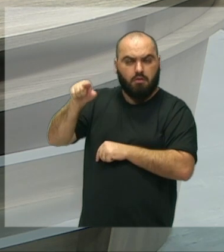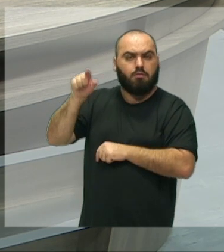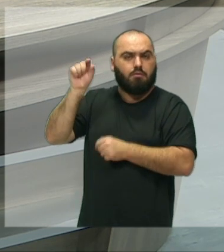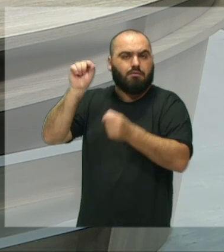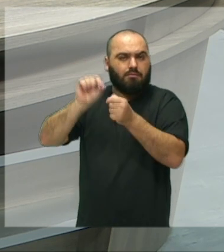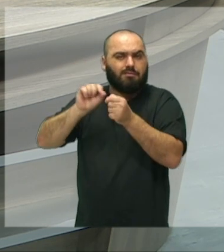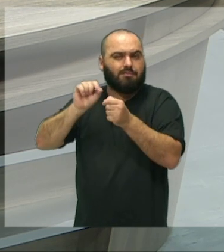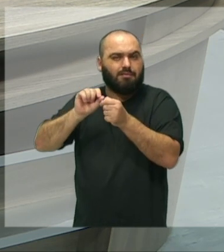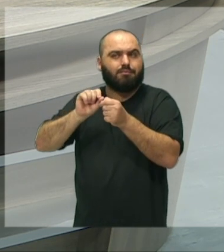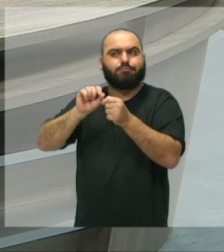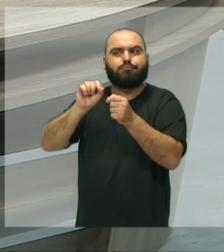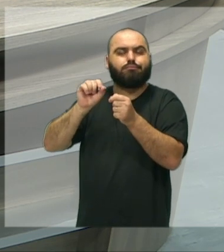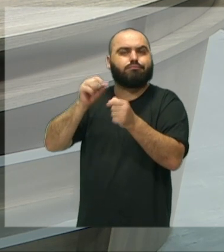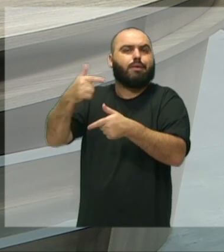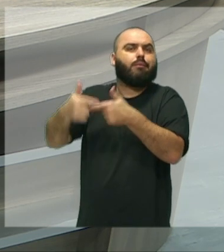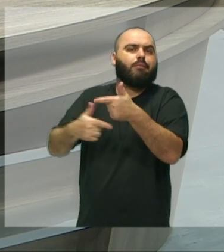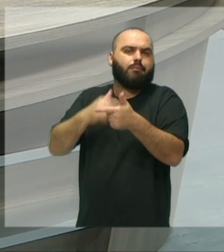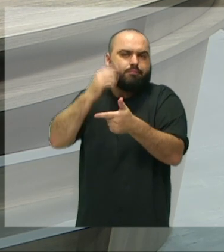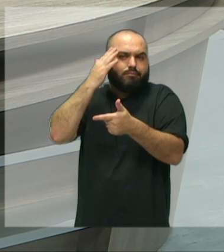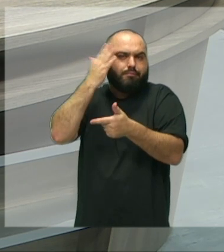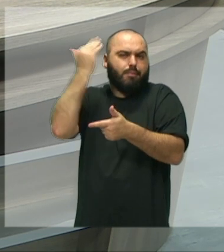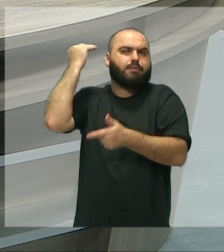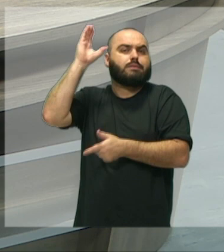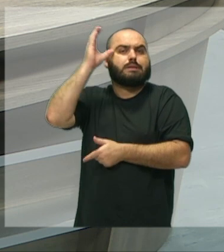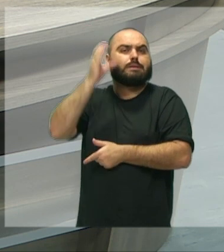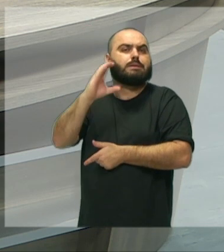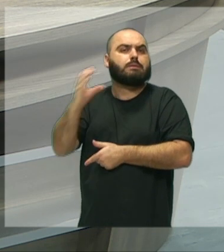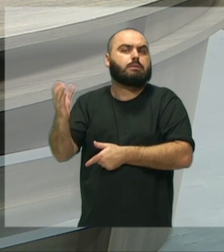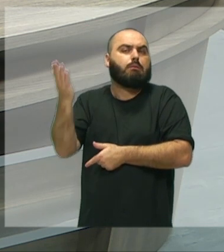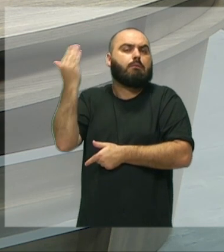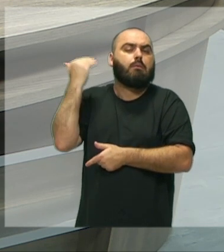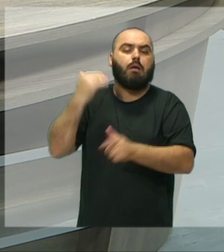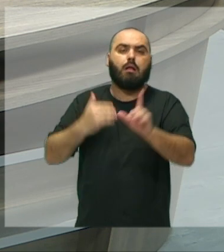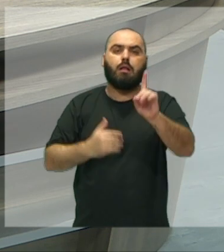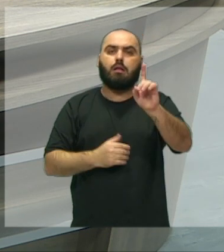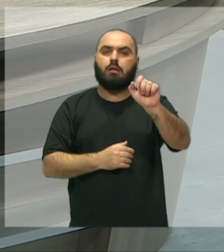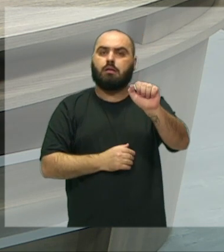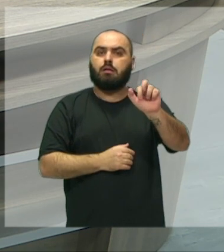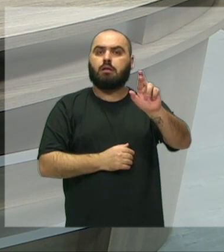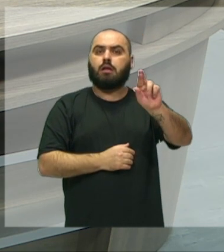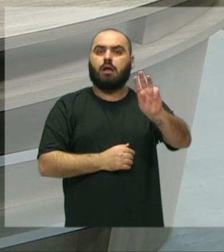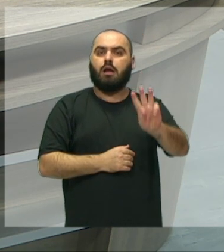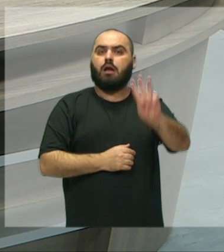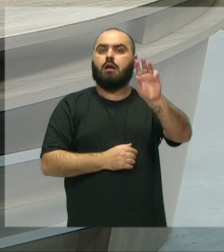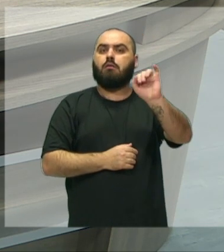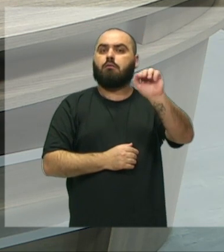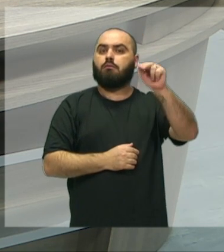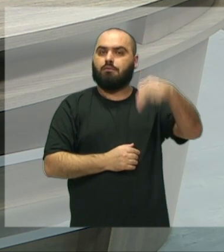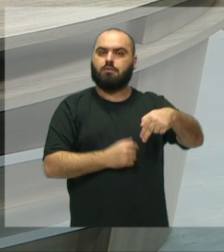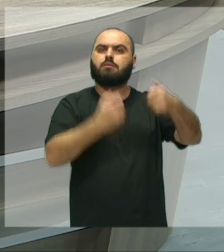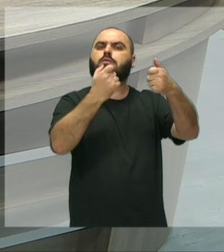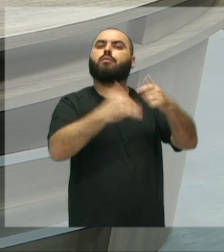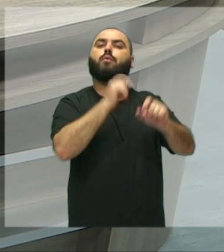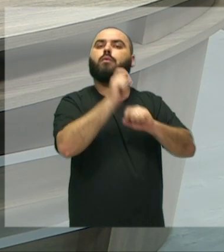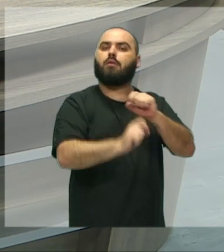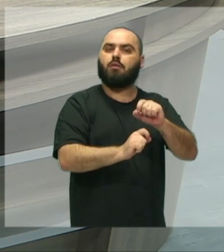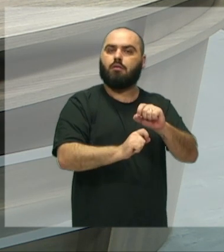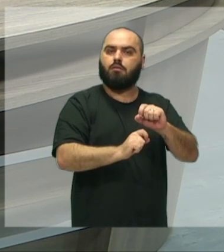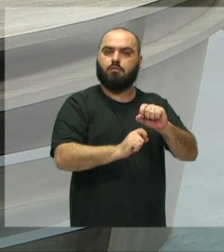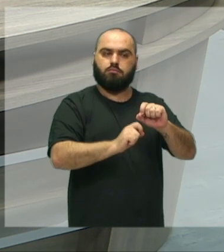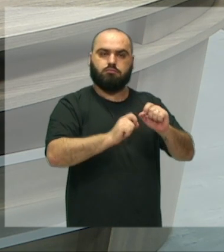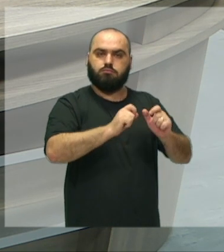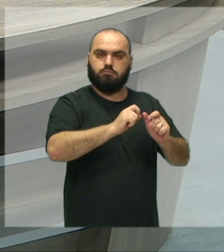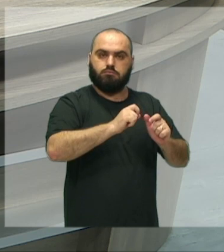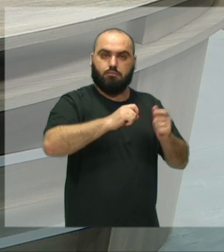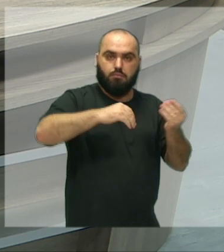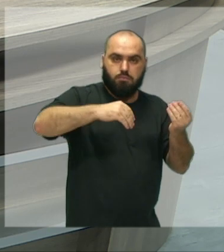de Darwin. O Darwin falava da evolução, da origem das espécies. Mas ele não estava falando